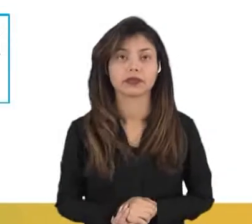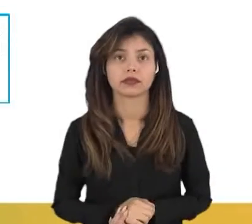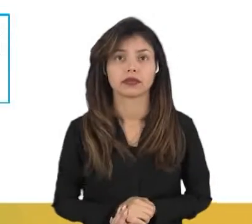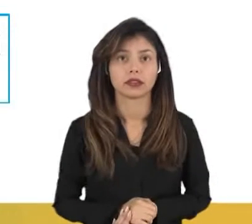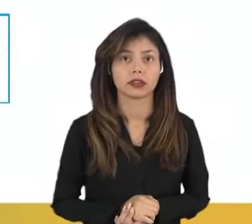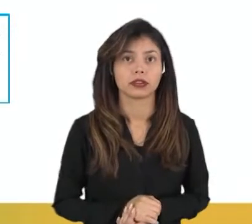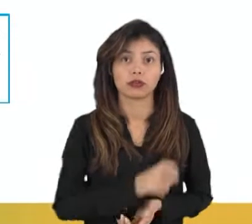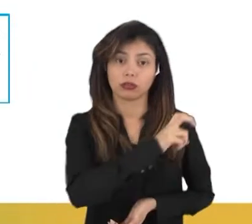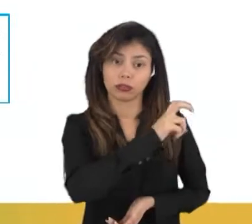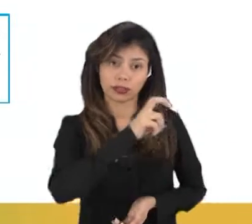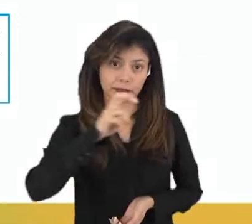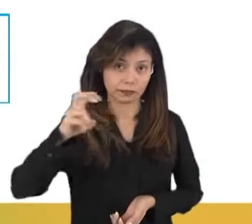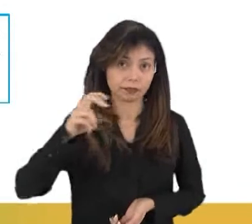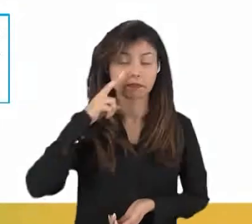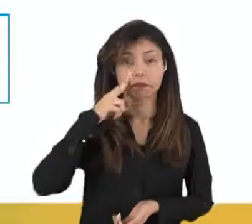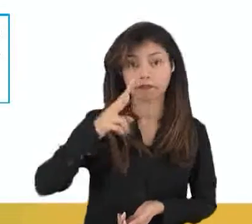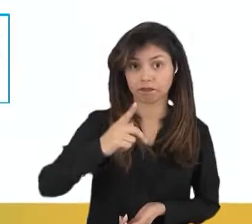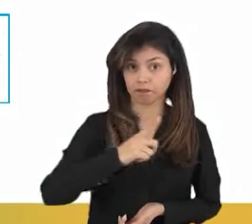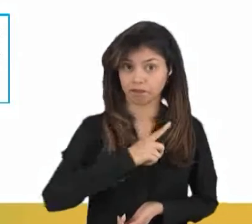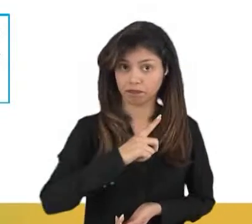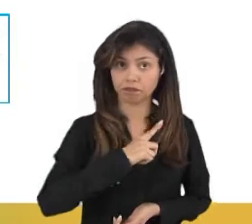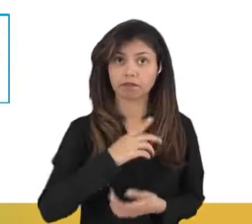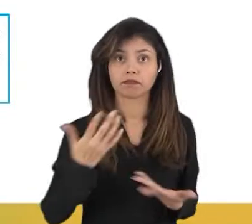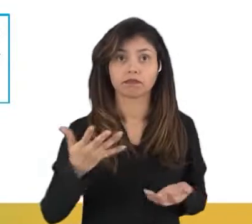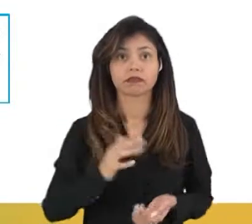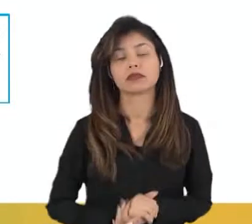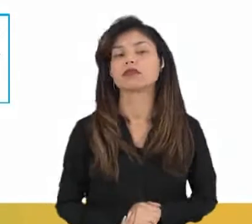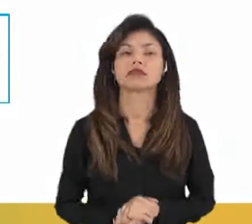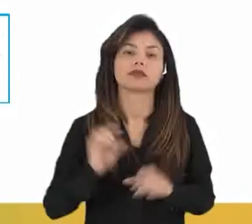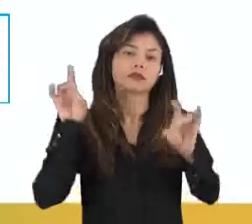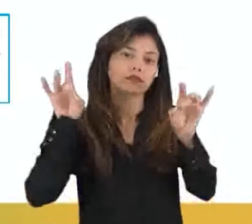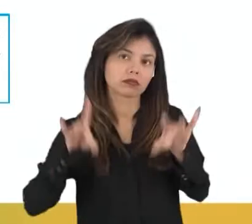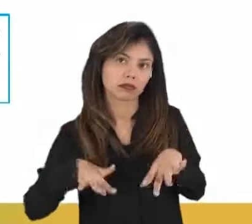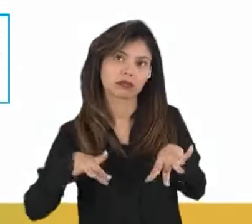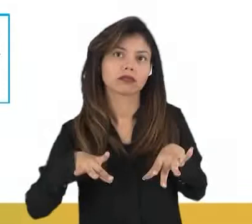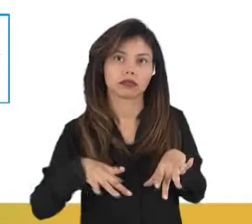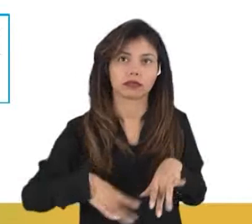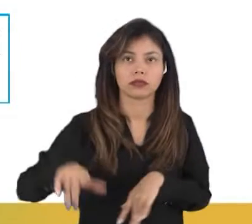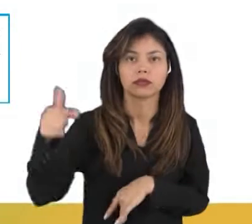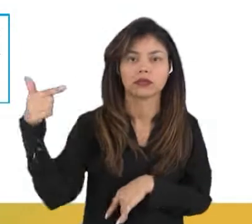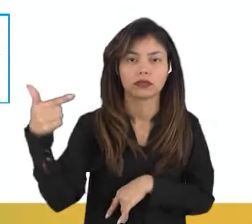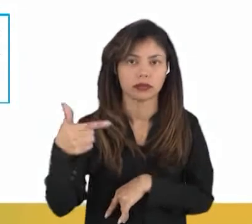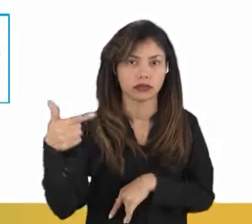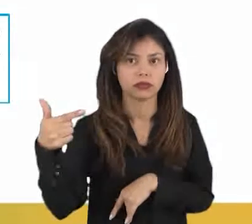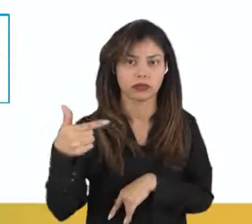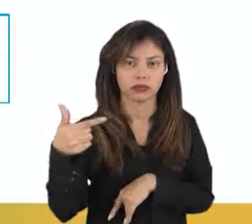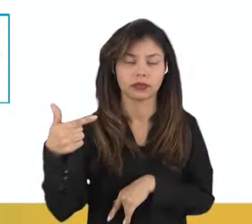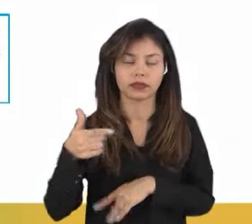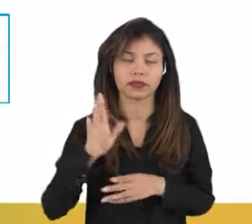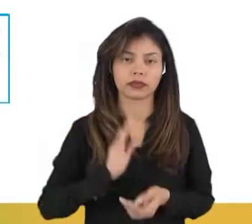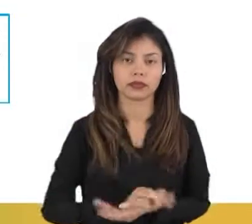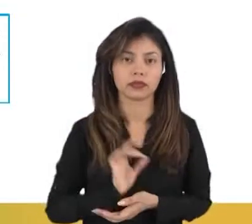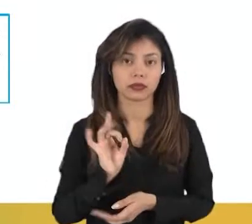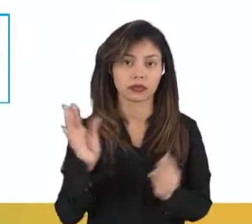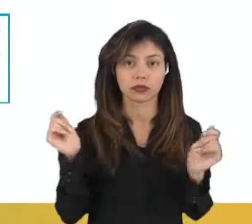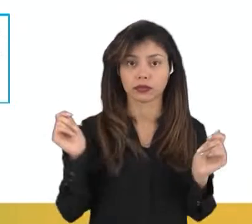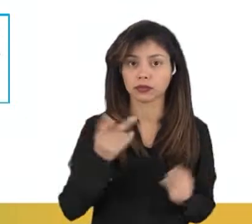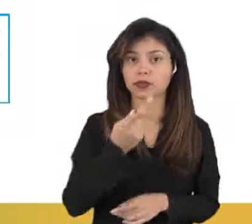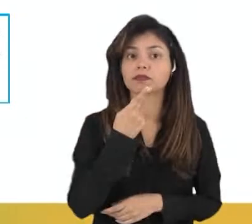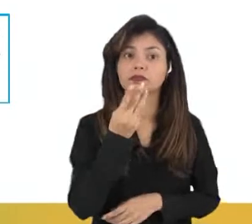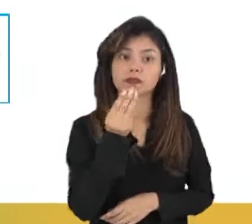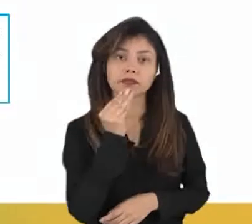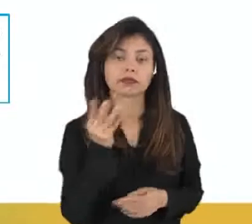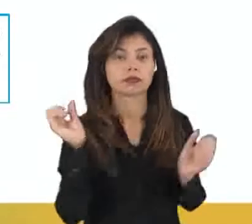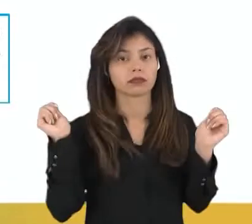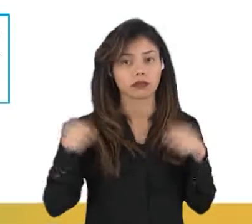os 5 dígitos aí que nós temos e no último dígito nós temos apenas 2 possibilidades, certo? Que